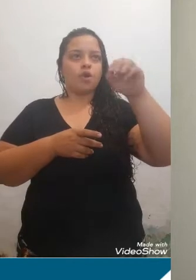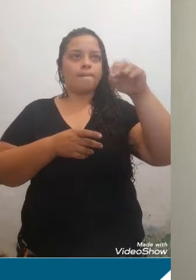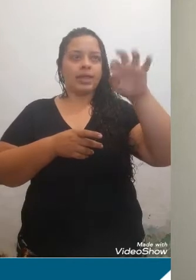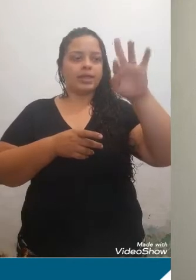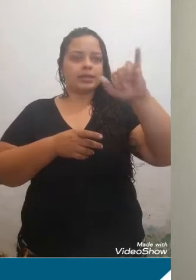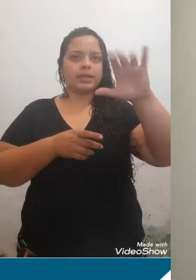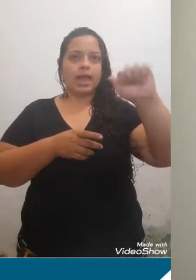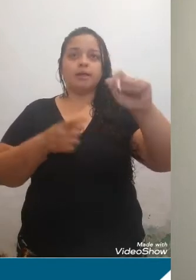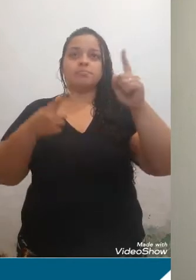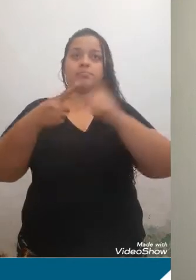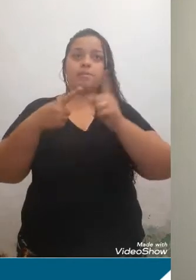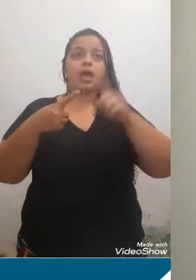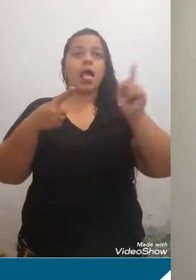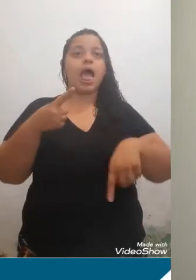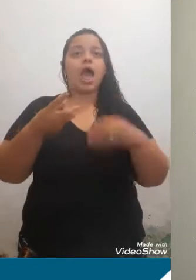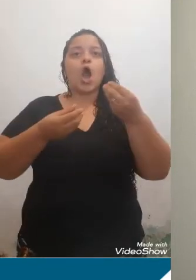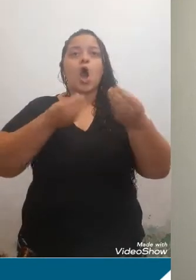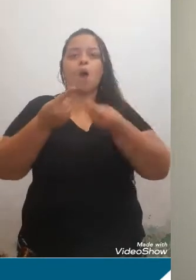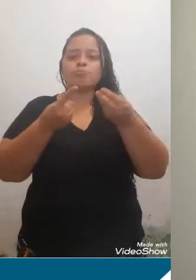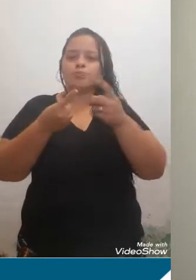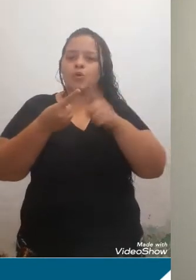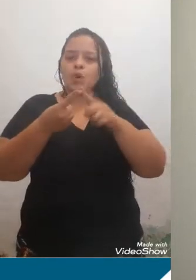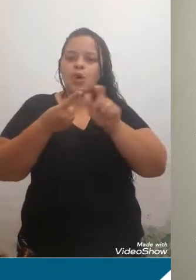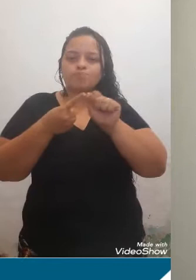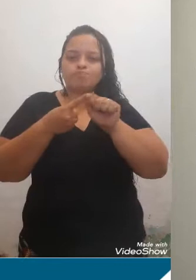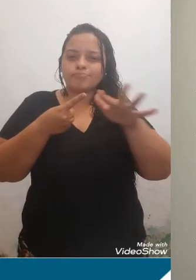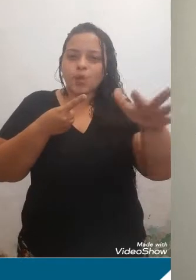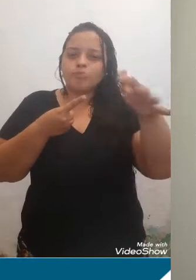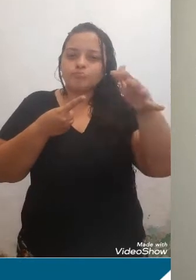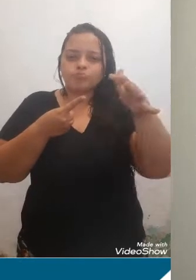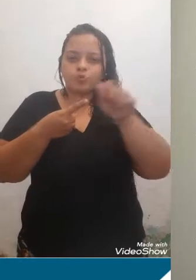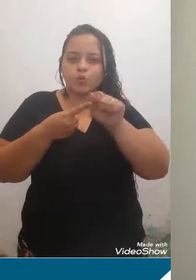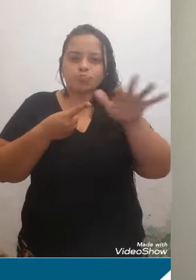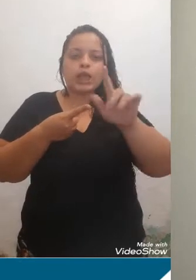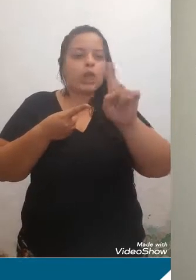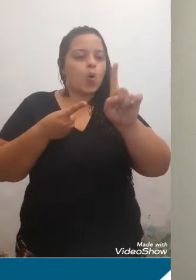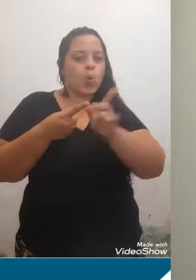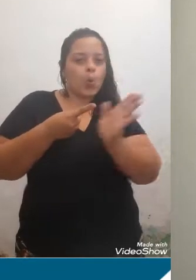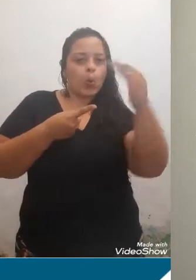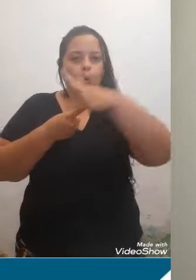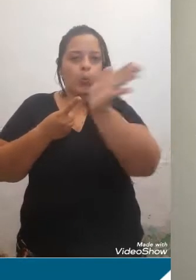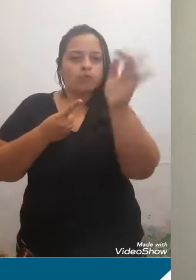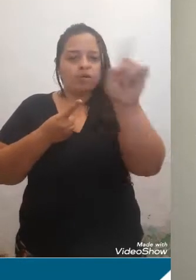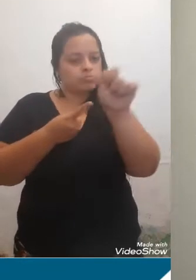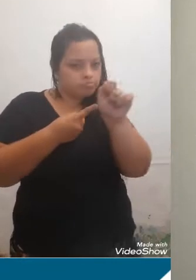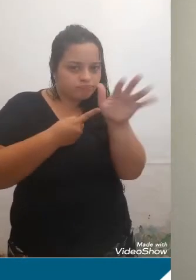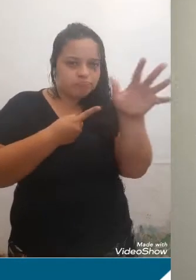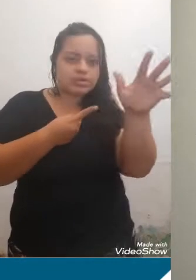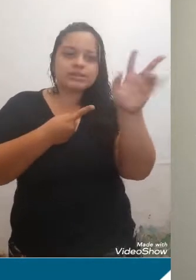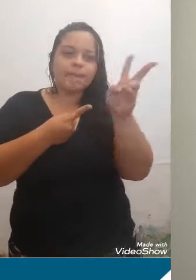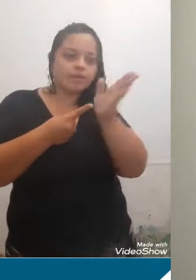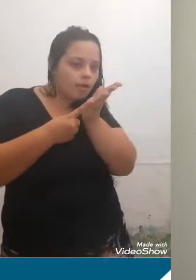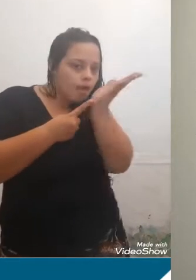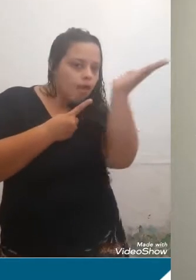da luz. Ele diz, basicamente, que a luz se propaga em linha reta, certo? A luz não faz curva, então a luz se